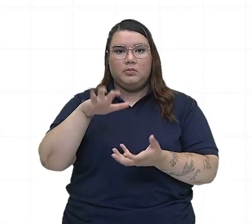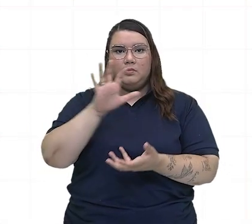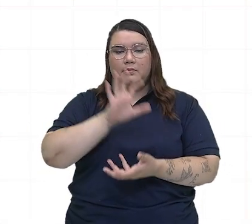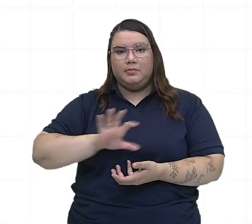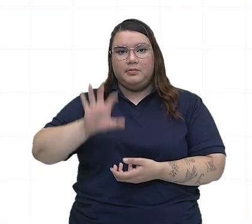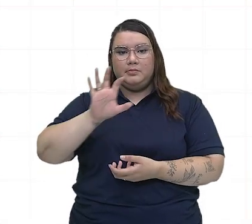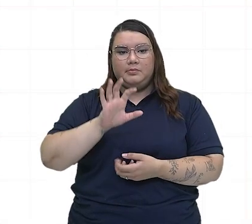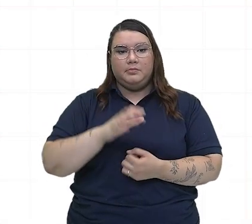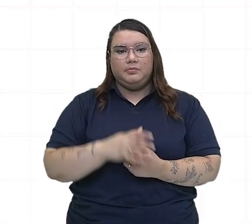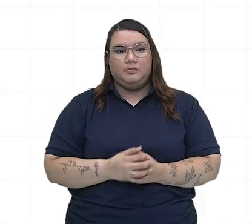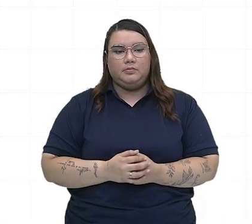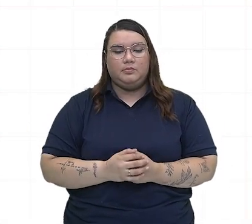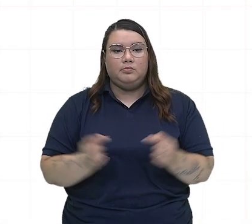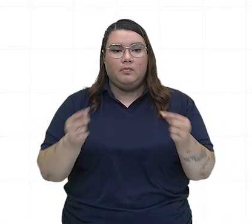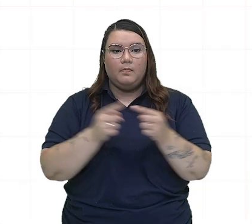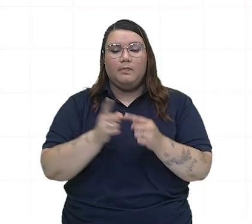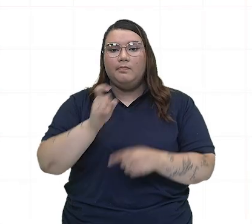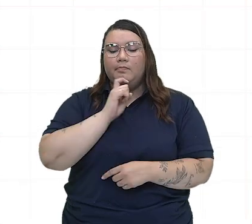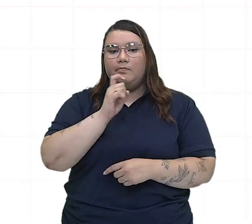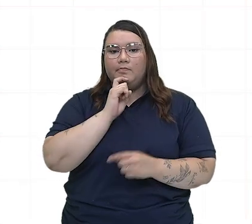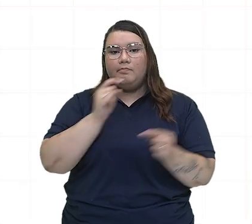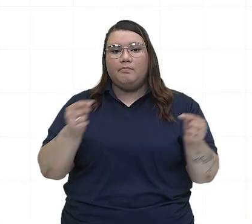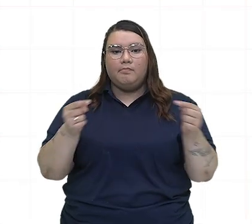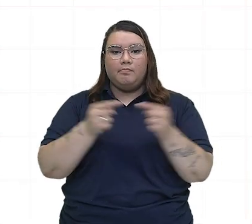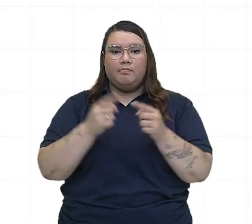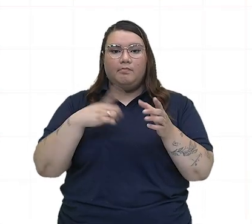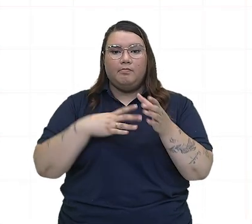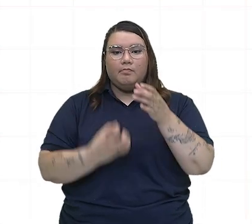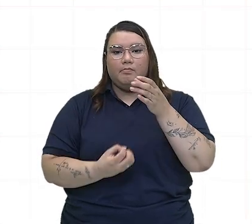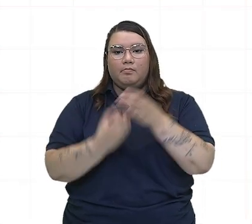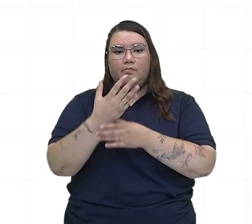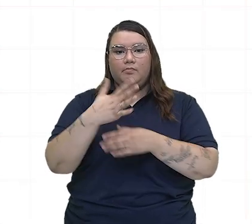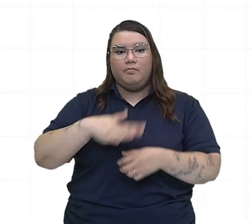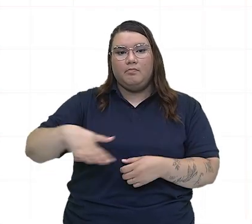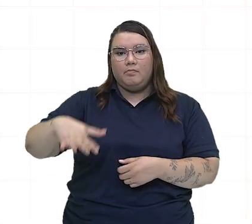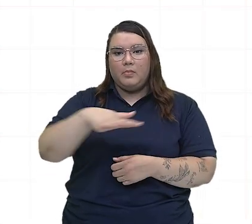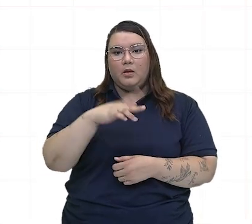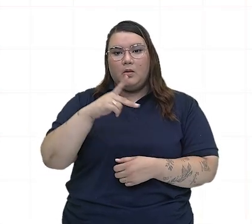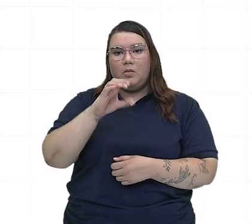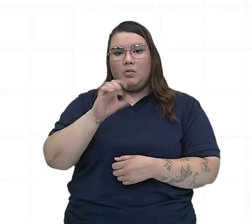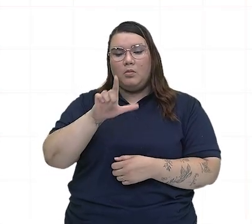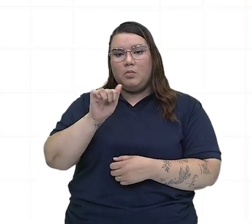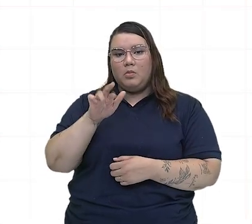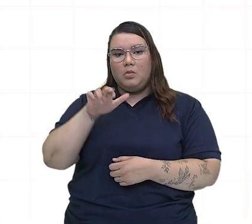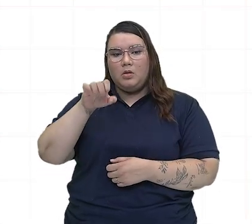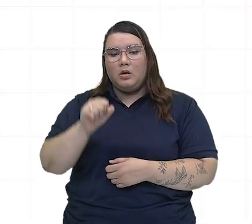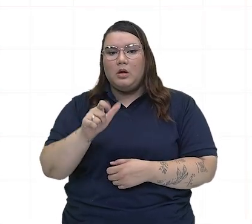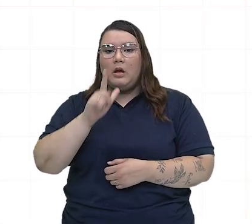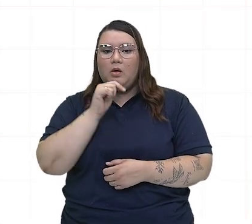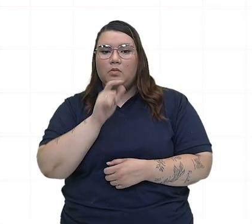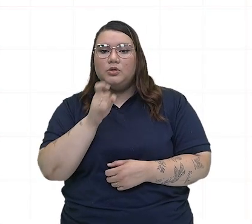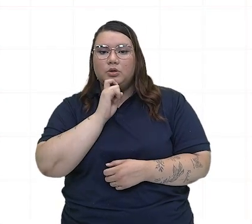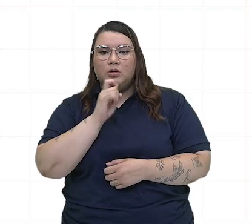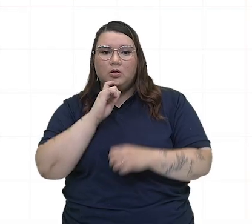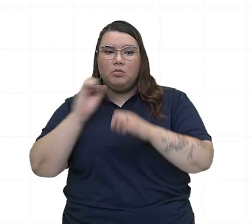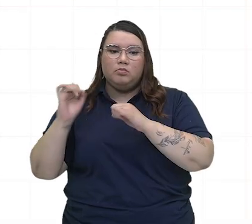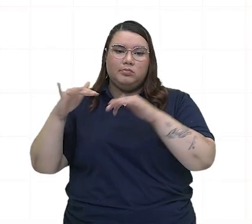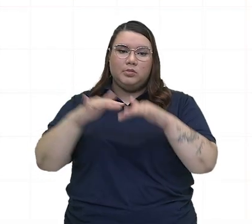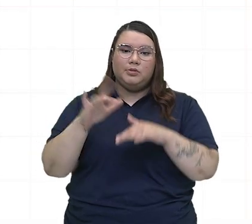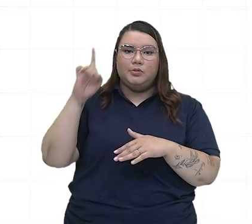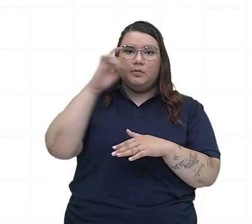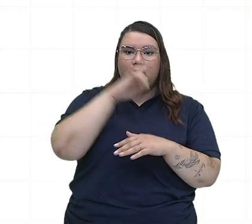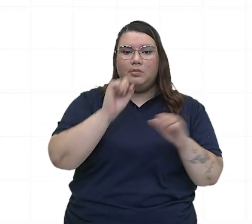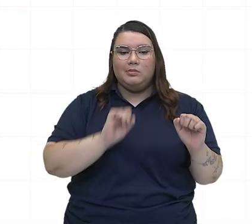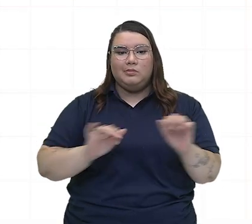área do continente. Já as frias vão ser formadas pelas correntes polares, então de águas mais frias para os mares, o